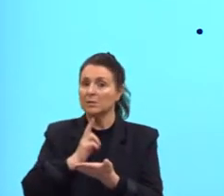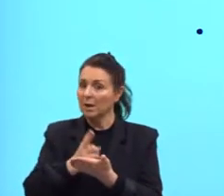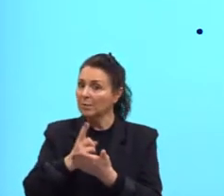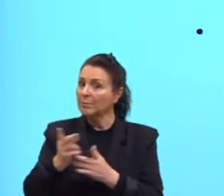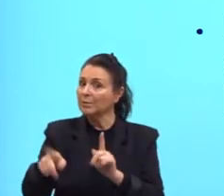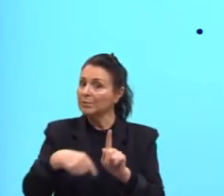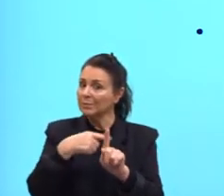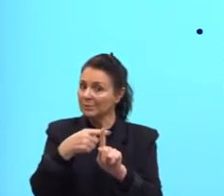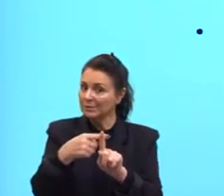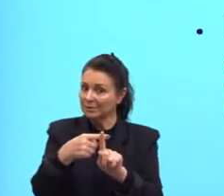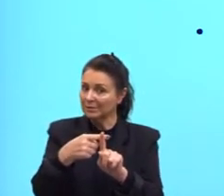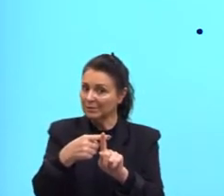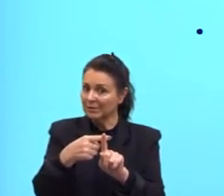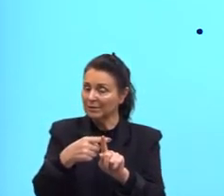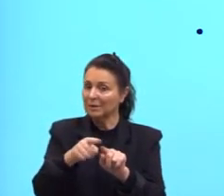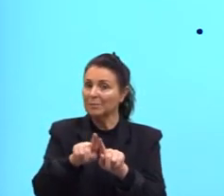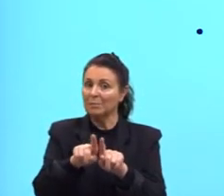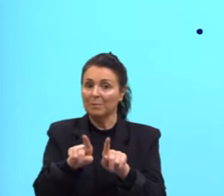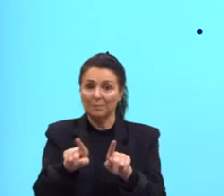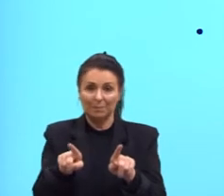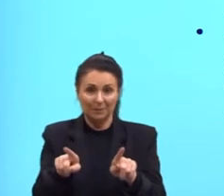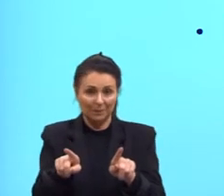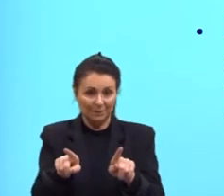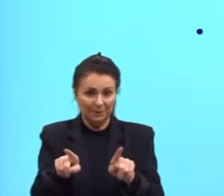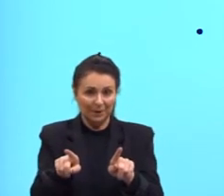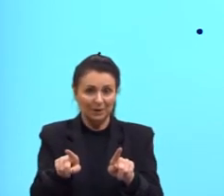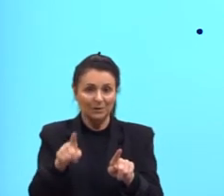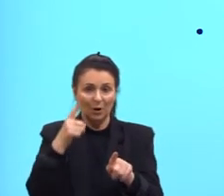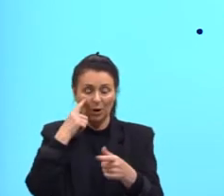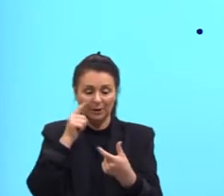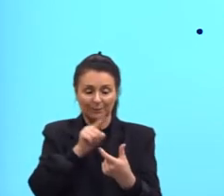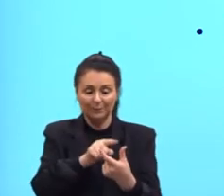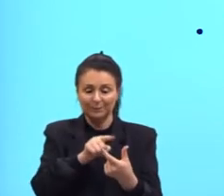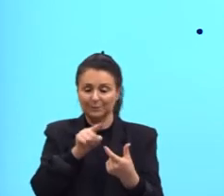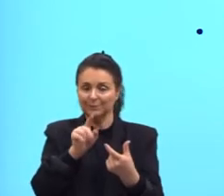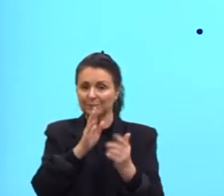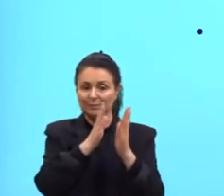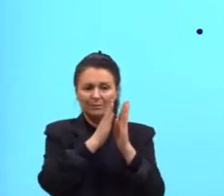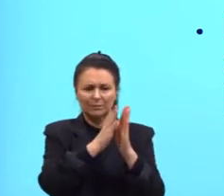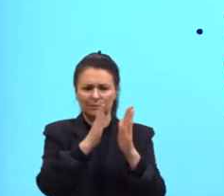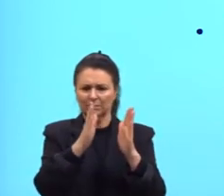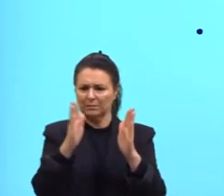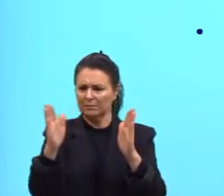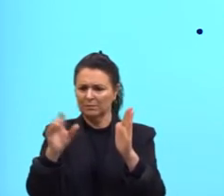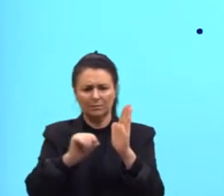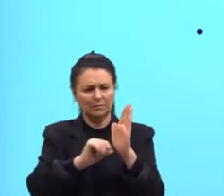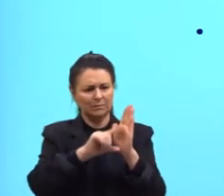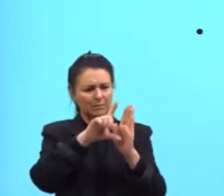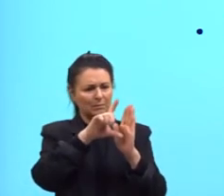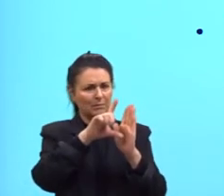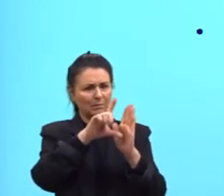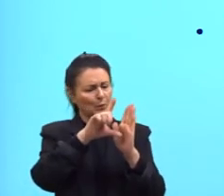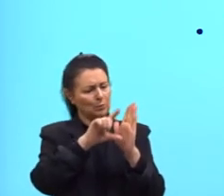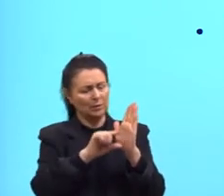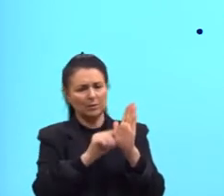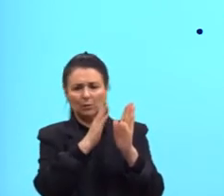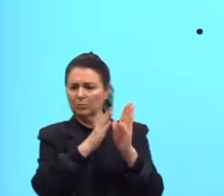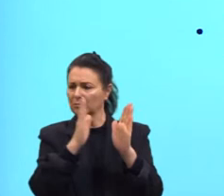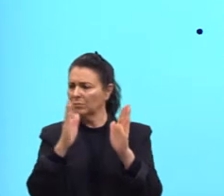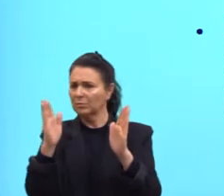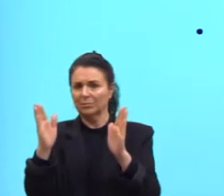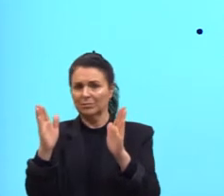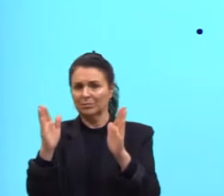positiva mas nós olhamos então para os nossos termos se eles estão em ordem crescente ou em